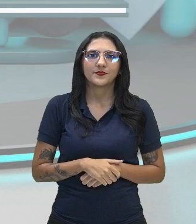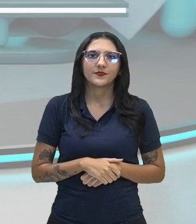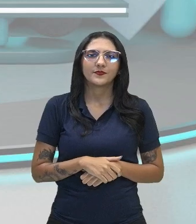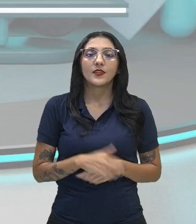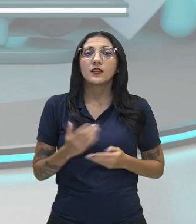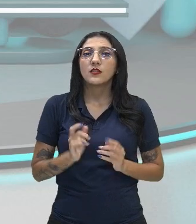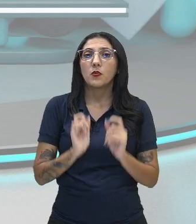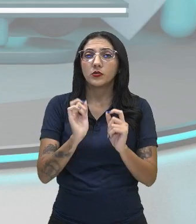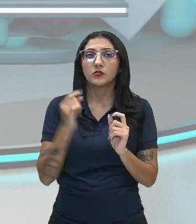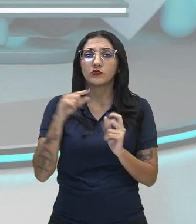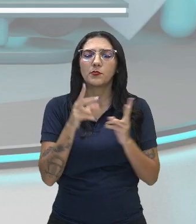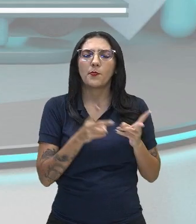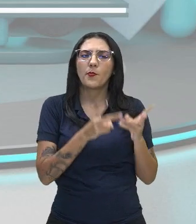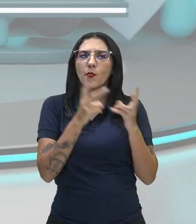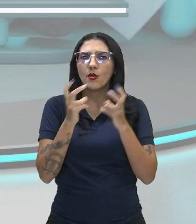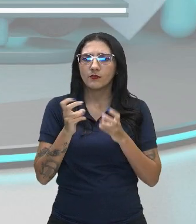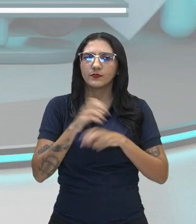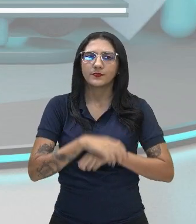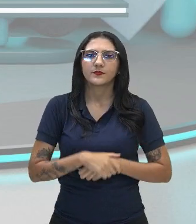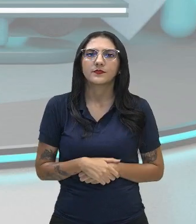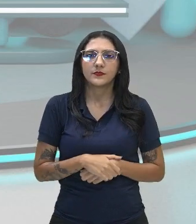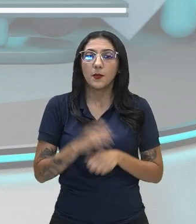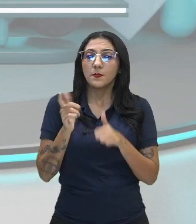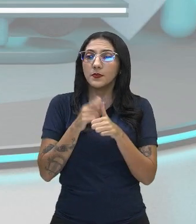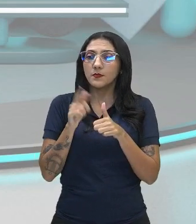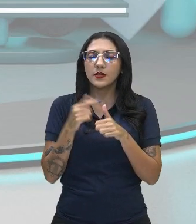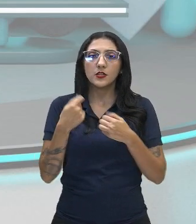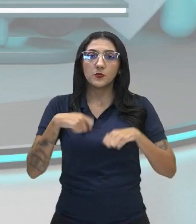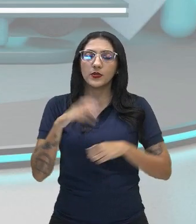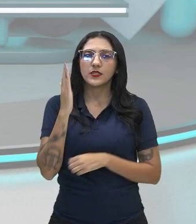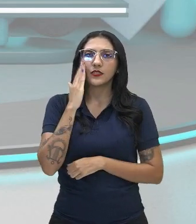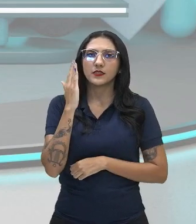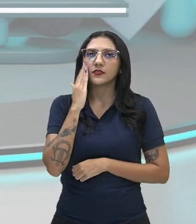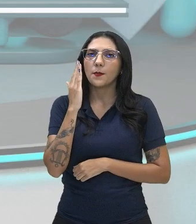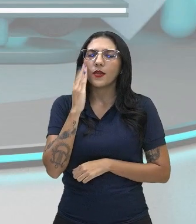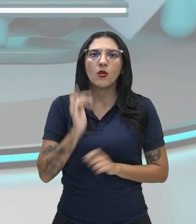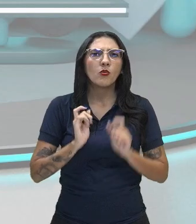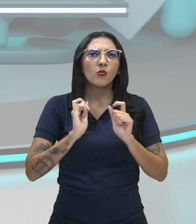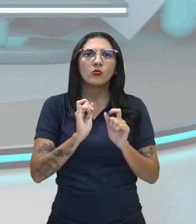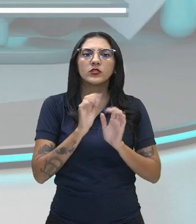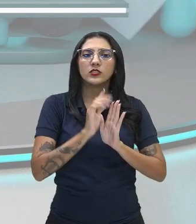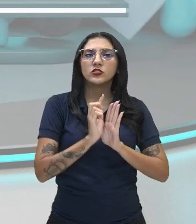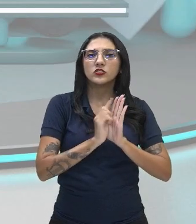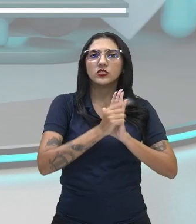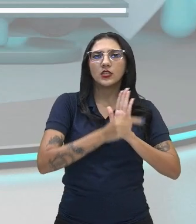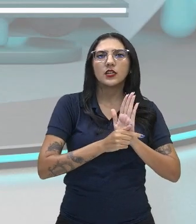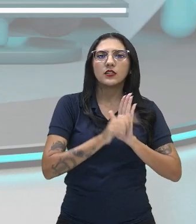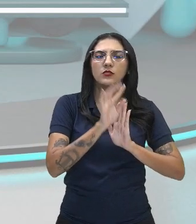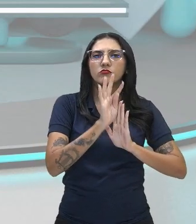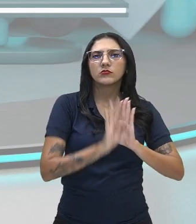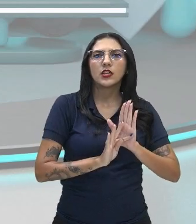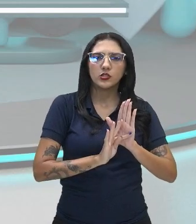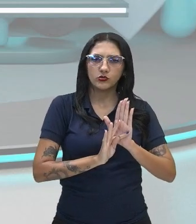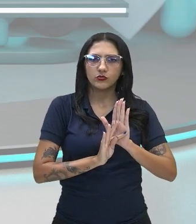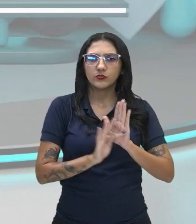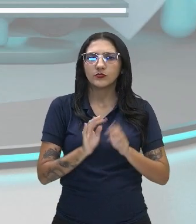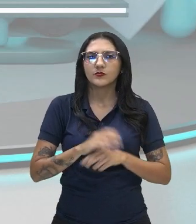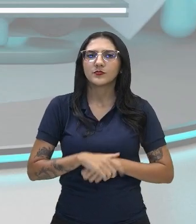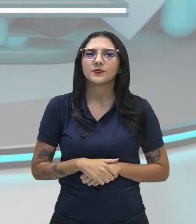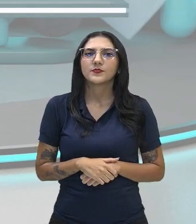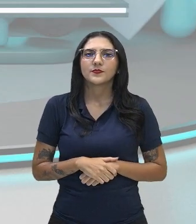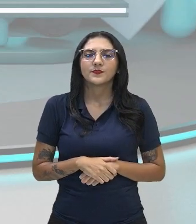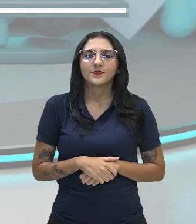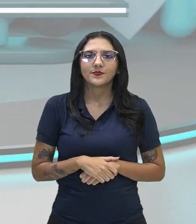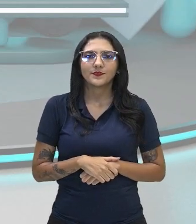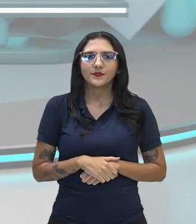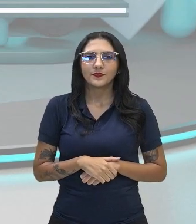você observou aí? Primeiro, nós precisamos entender o que são os gêneros textuais,